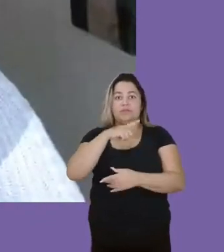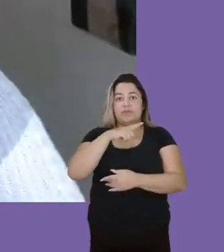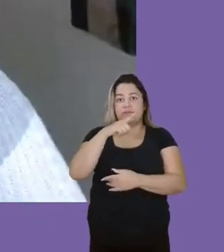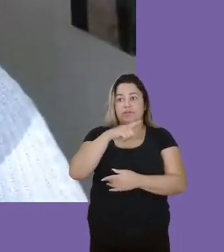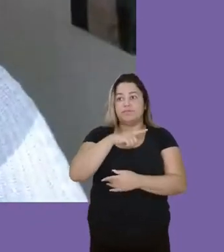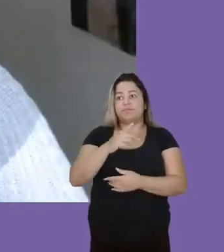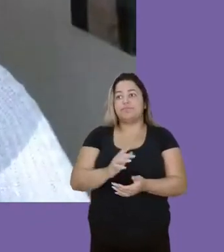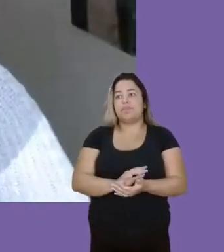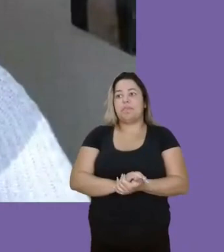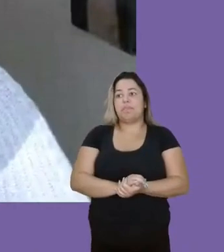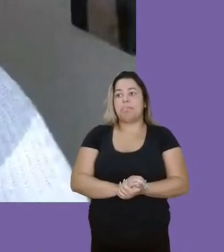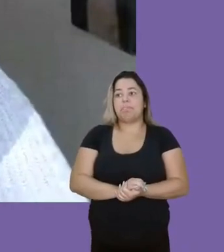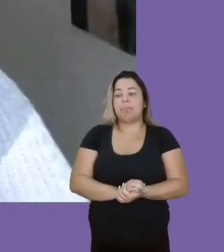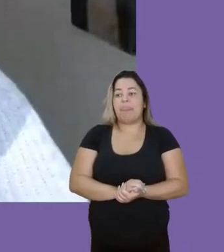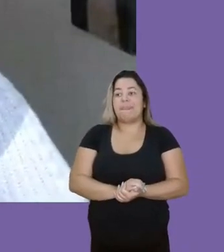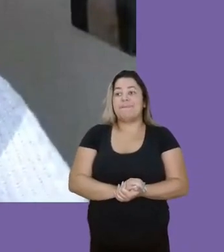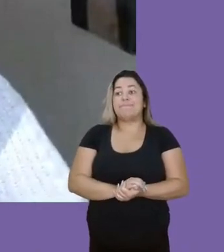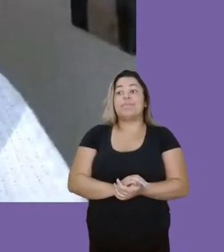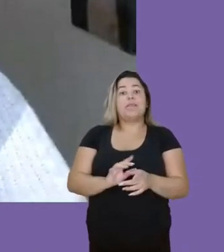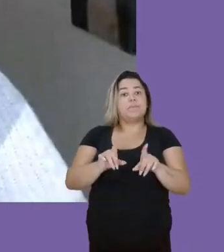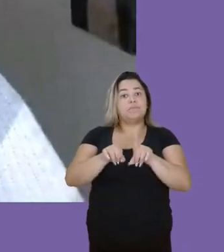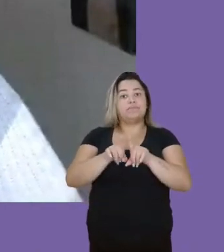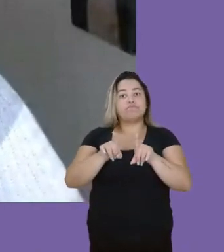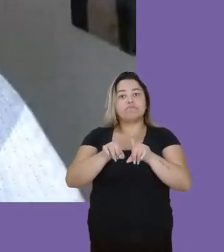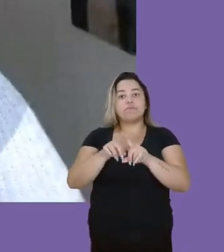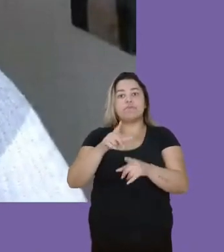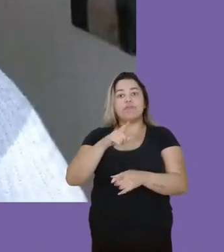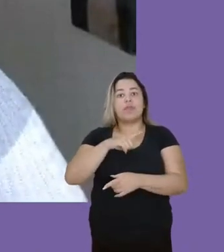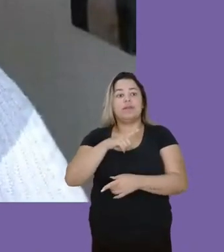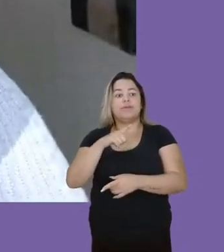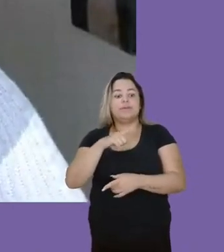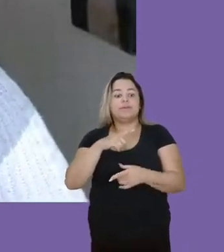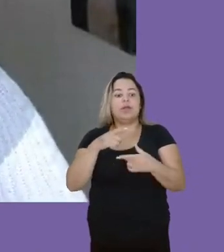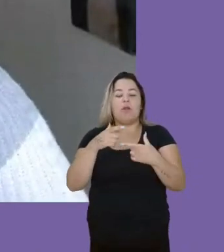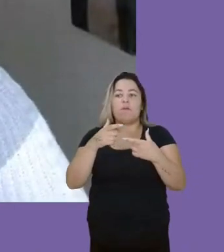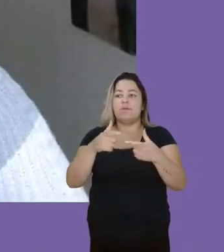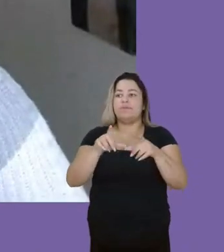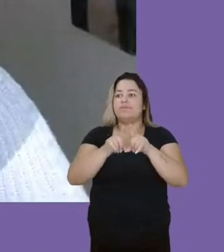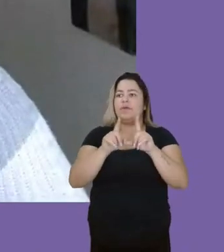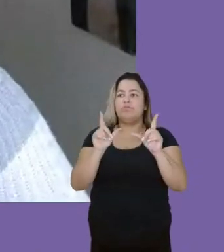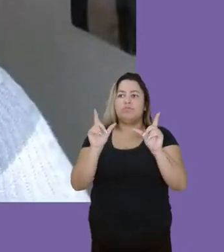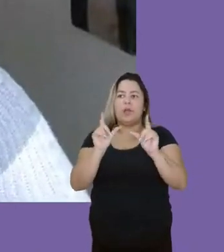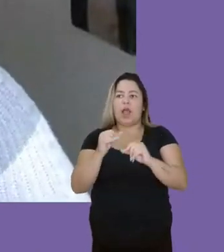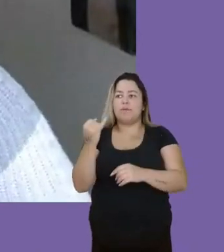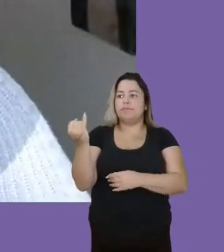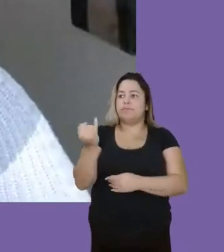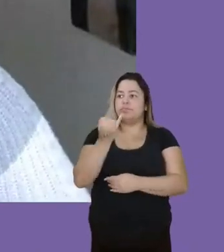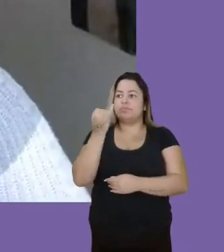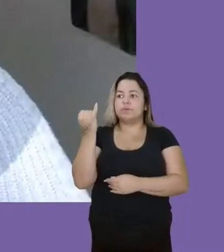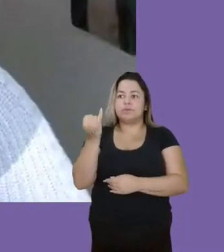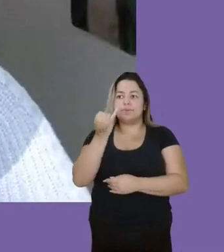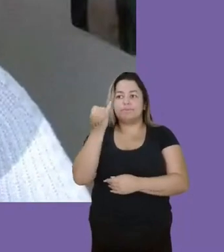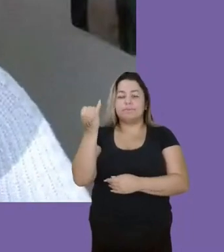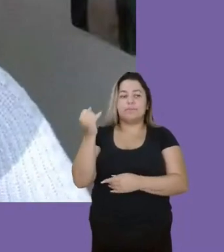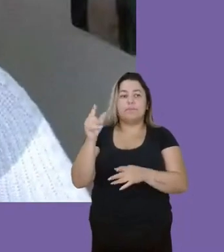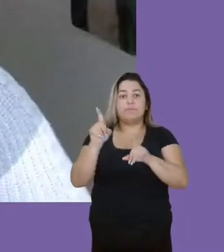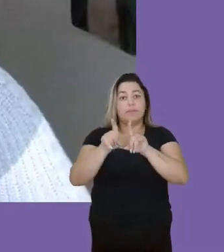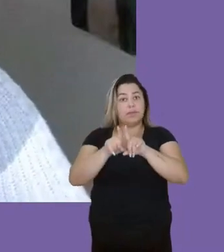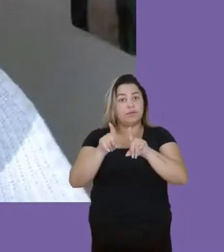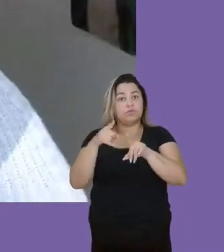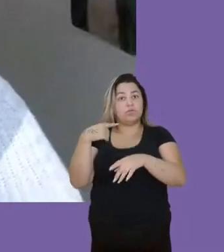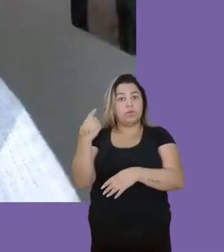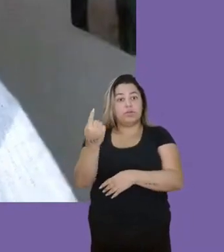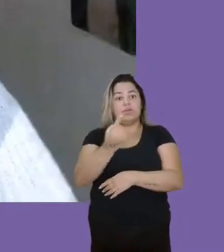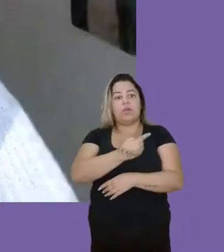etc, etc. Ainda que nós tenhamos o crescimento desses setores, isso não diminui a importância que é de nós termos